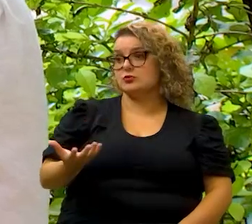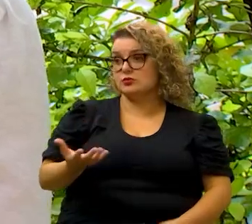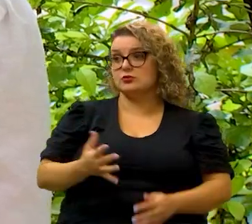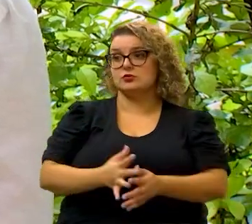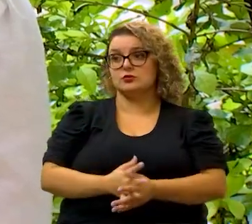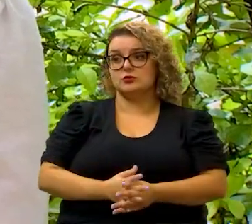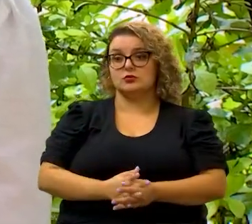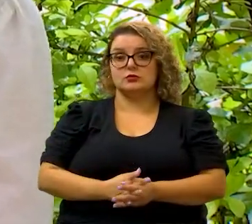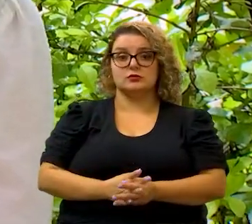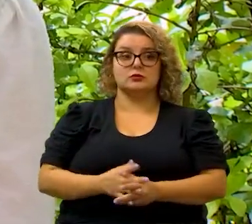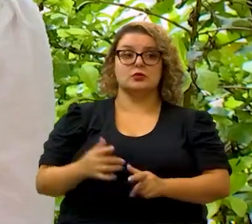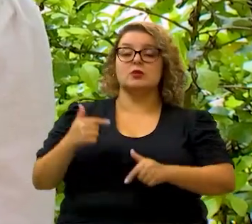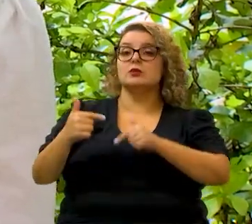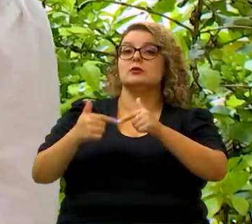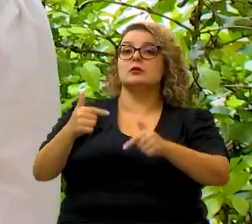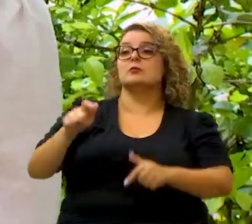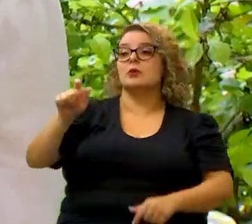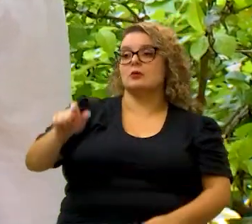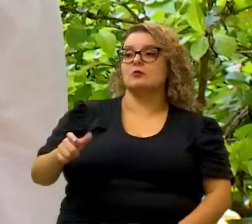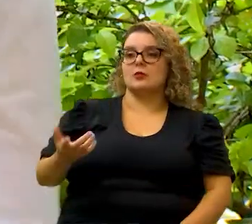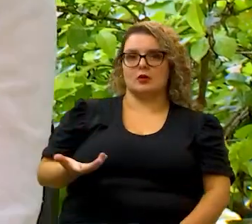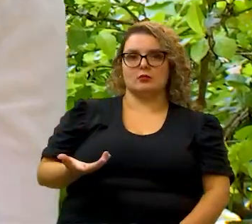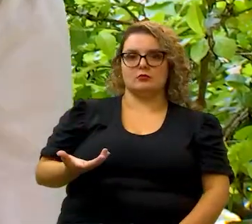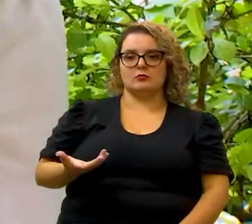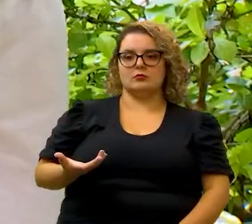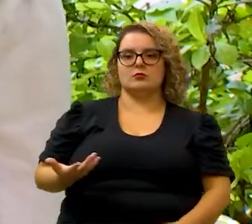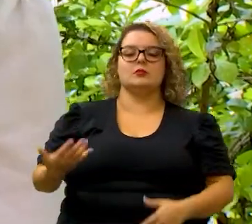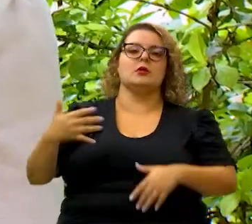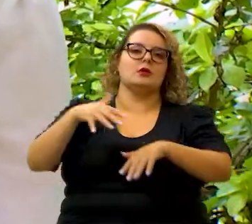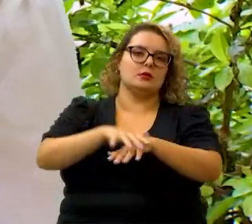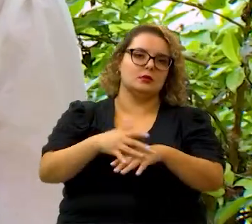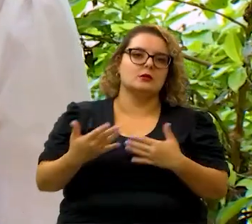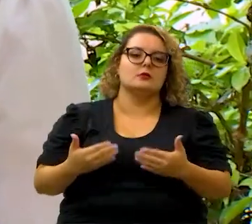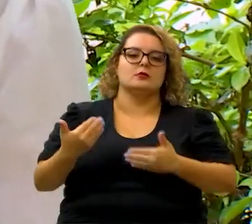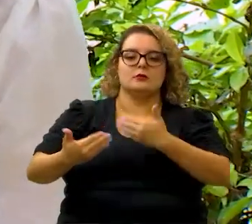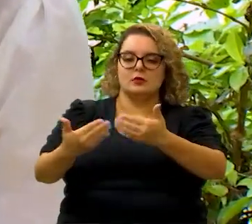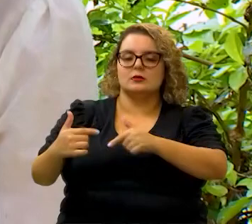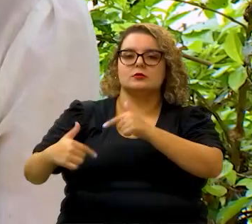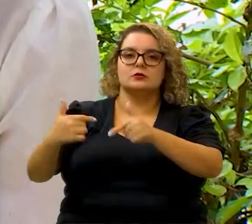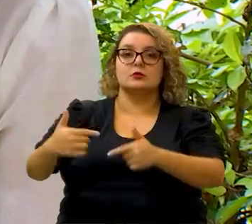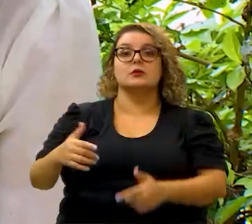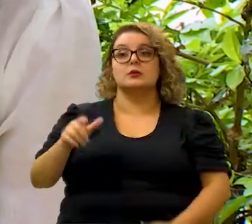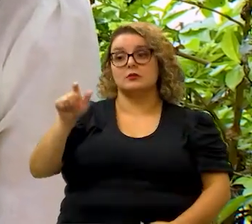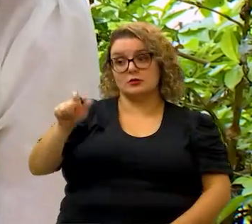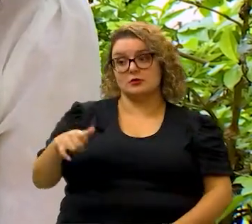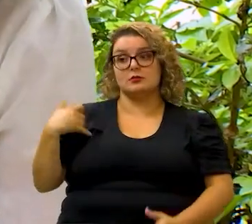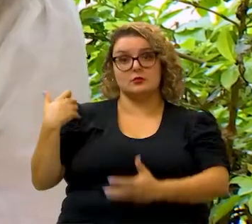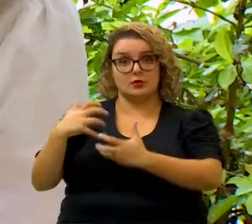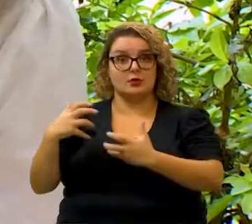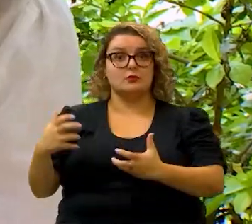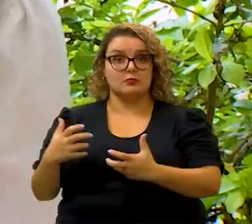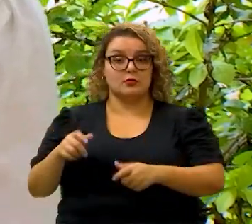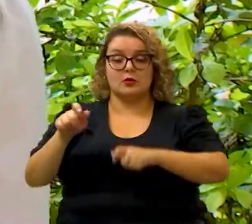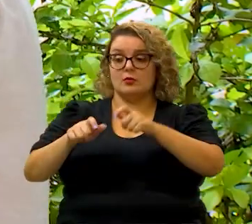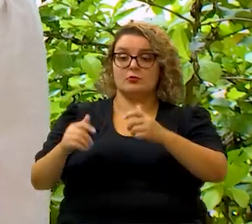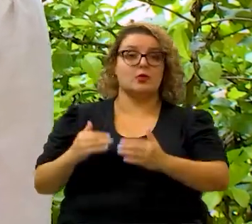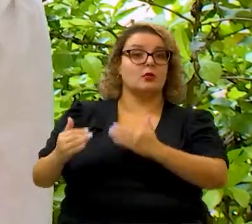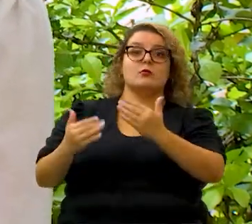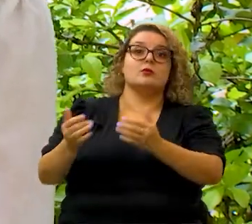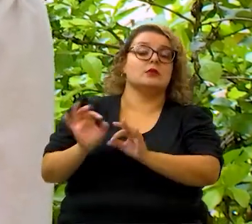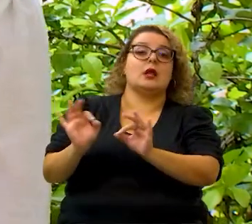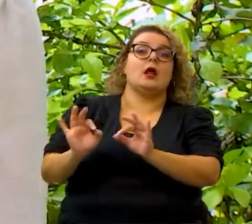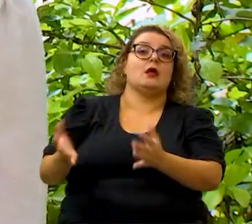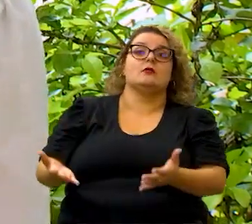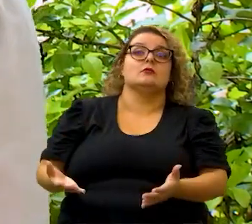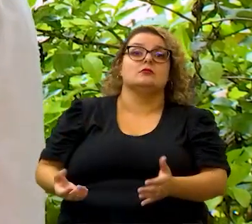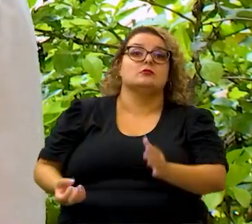certa forma, trabalha o sujeito para ingressar no mercado de trabalho. Então esse sujeito idoso é visto como alguém